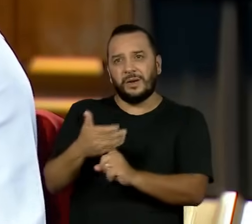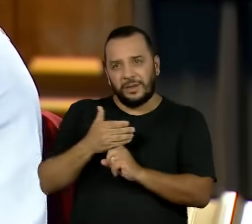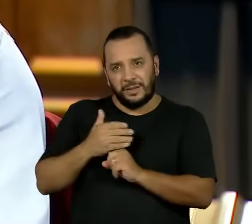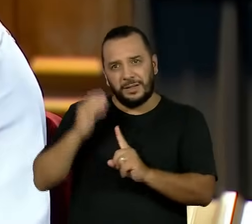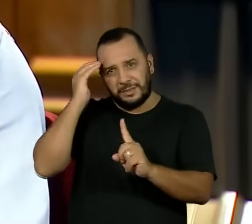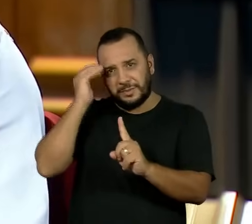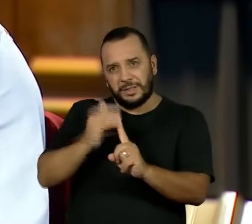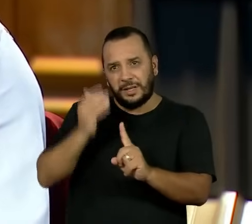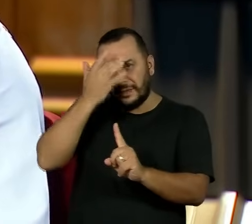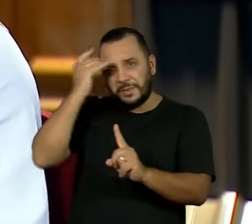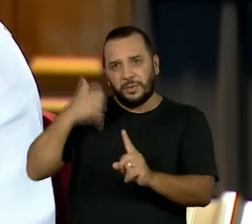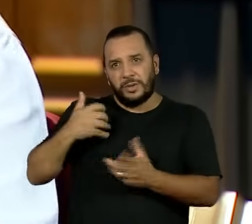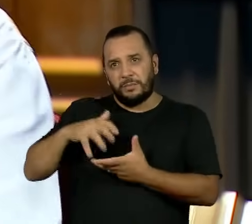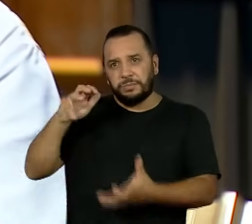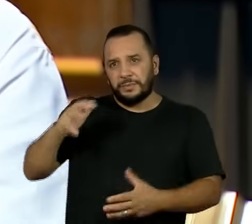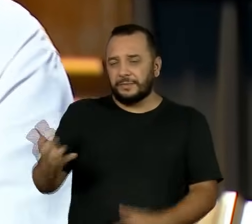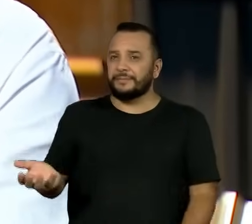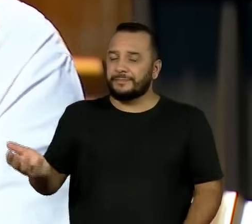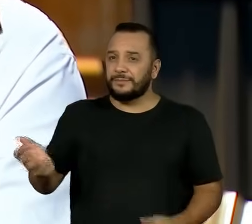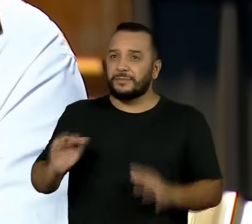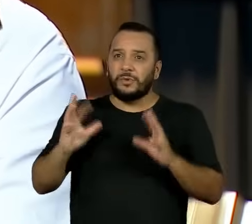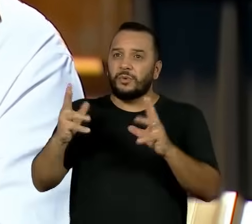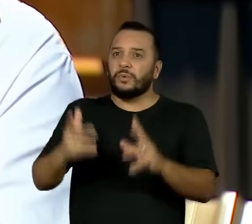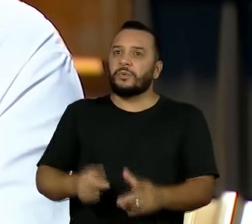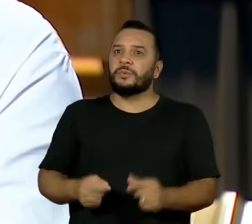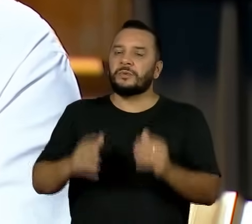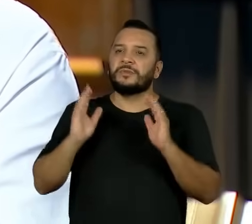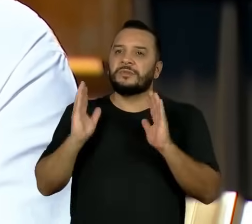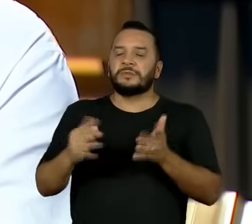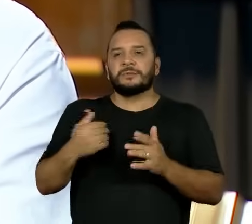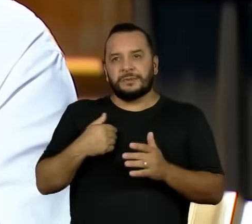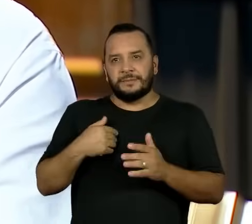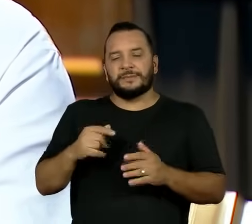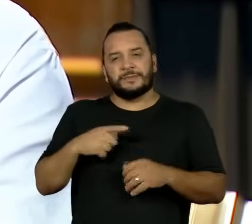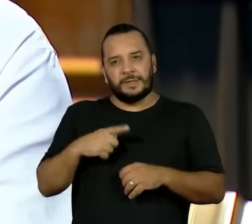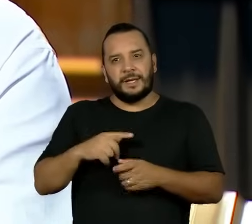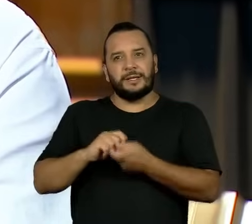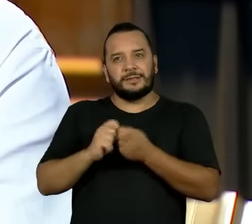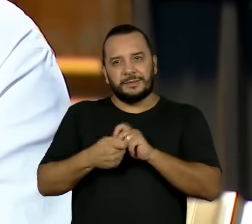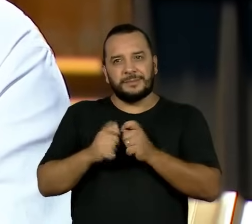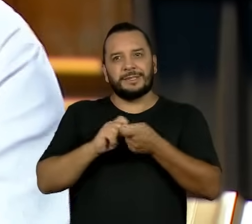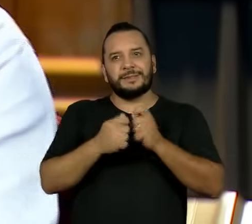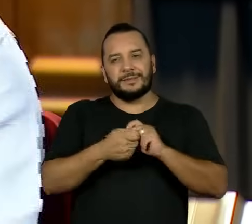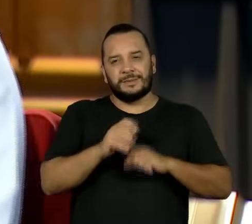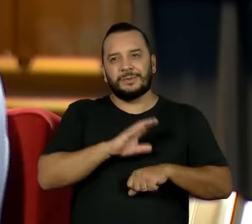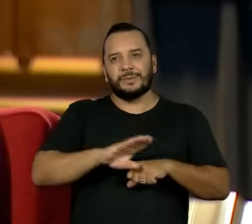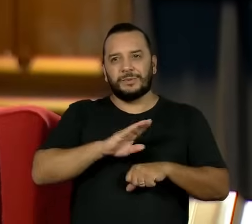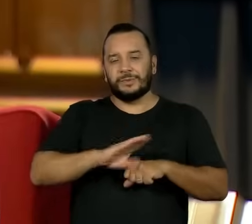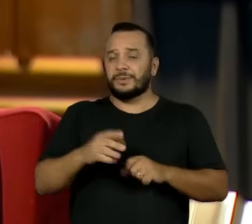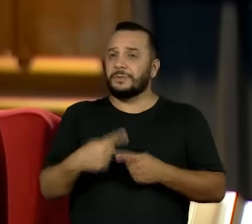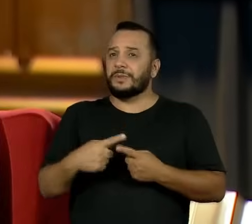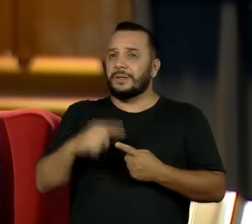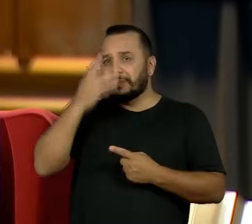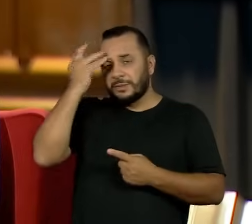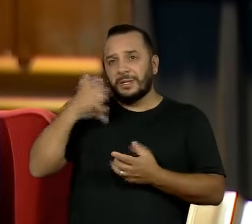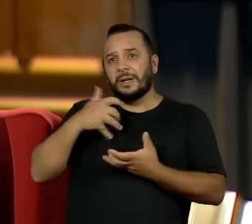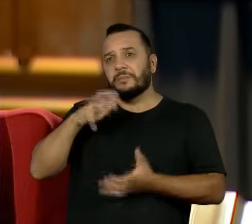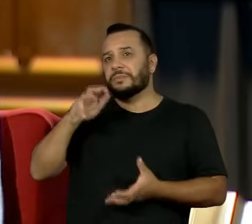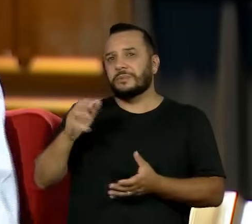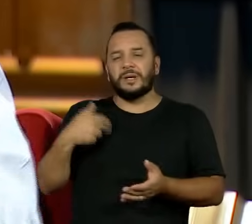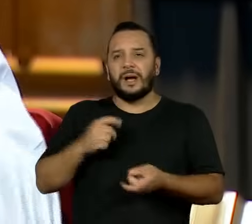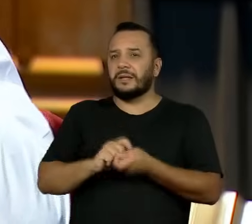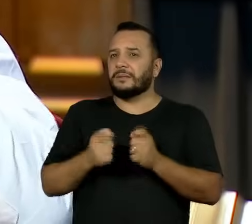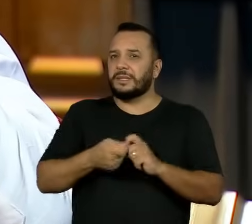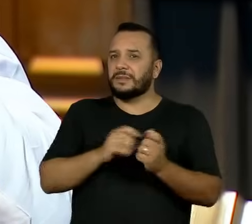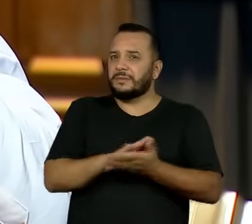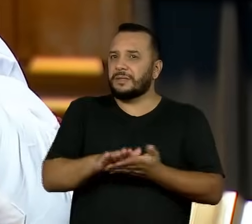pessoas mais velhas? Todo mundo passa por formações, capacitações, aprimoramentos. Por que não as pessoas mais velhas? Agora,